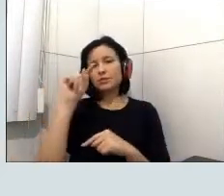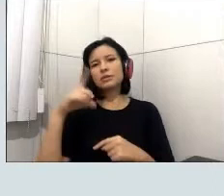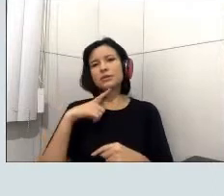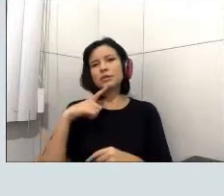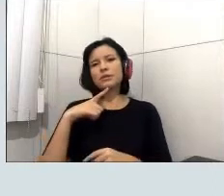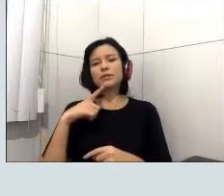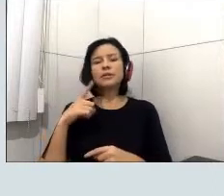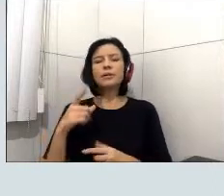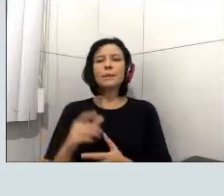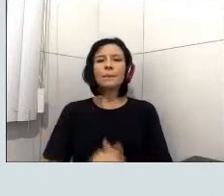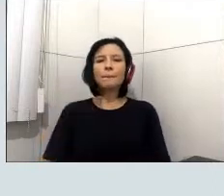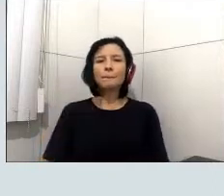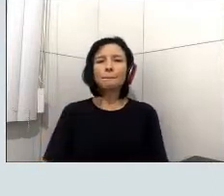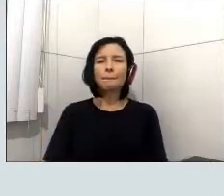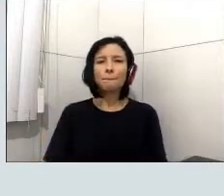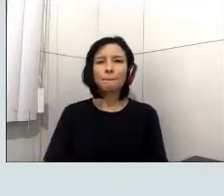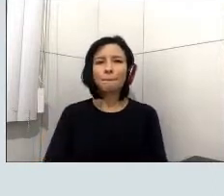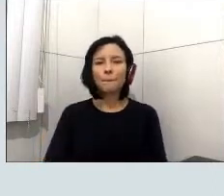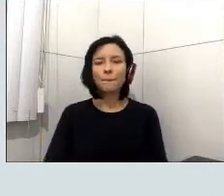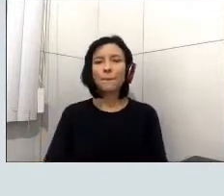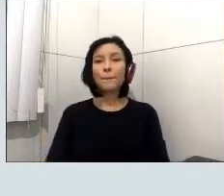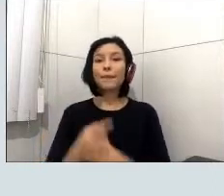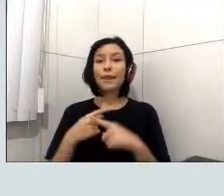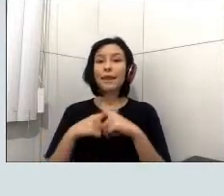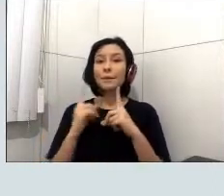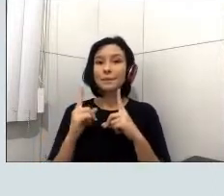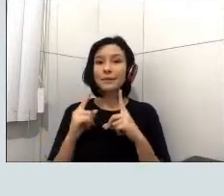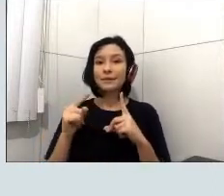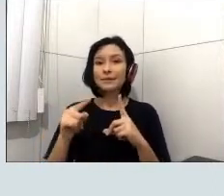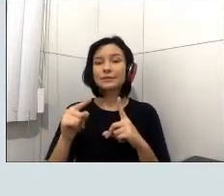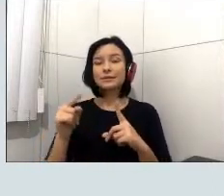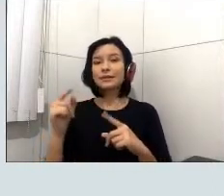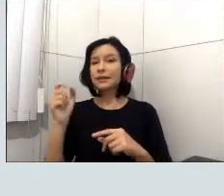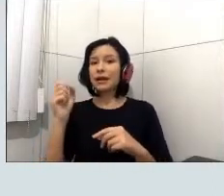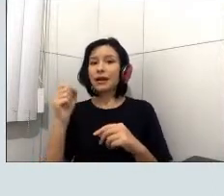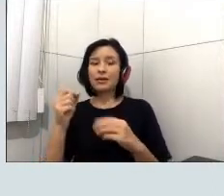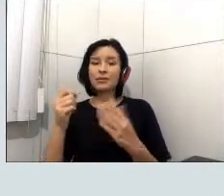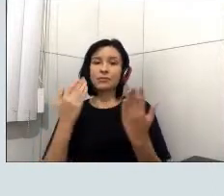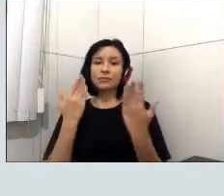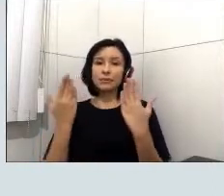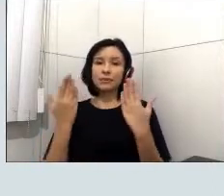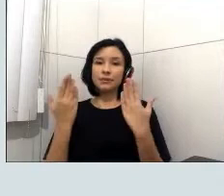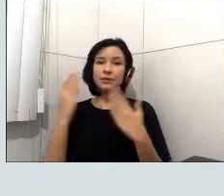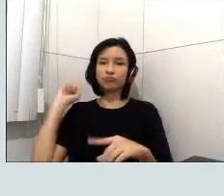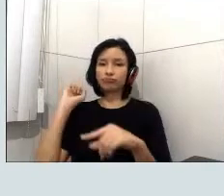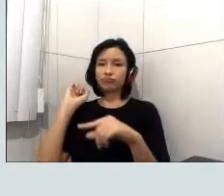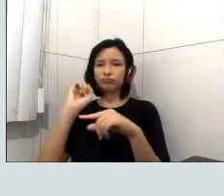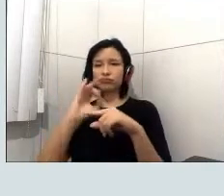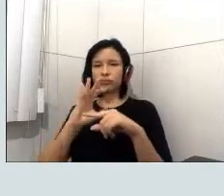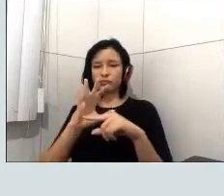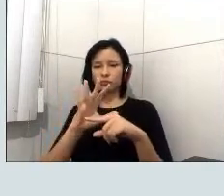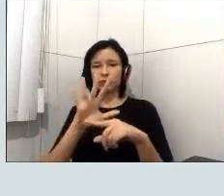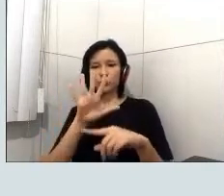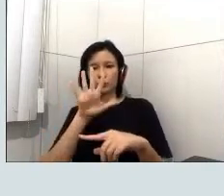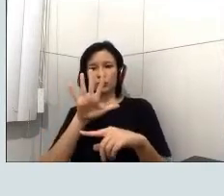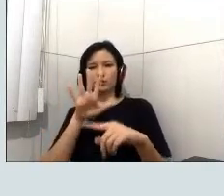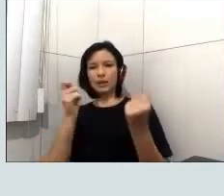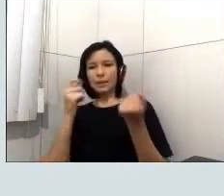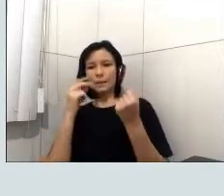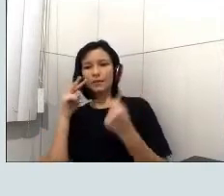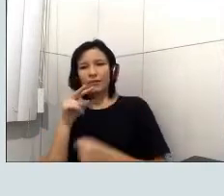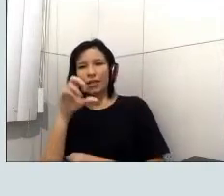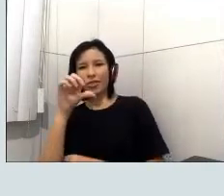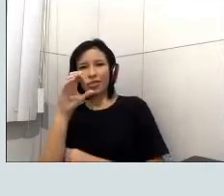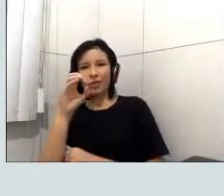nenhum, mas a projeção delas, ou seja, a sombra delas, forma um ângulo de 90 graus, certo?